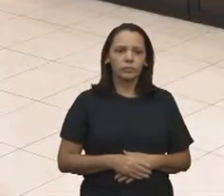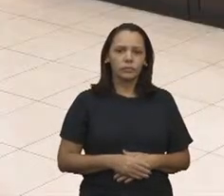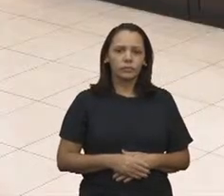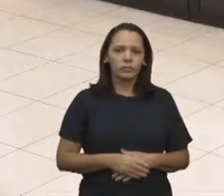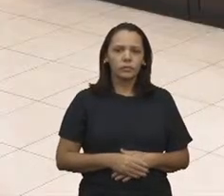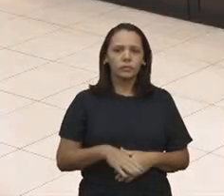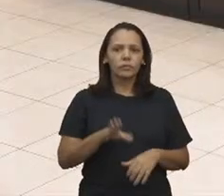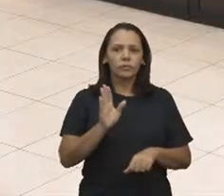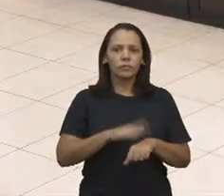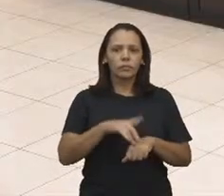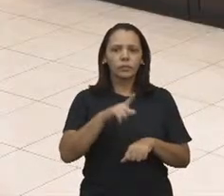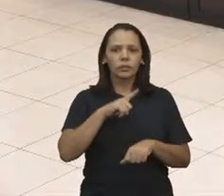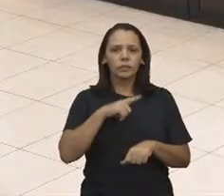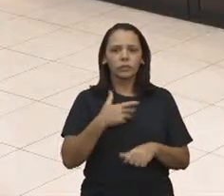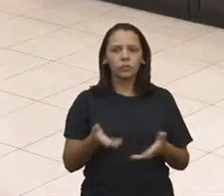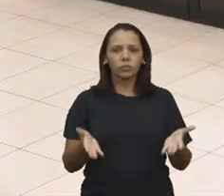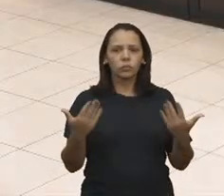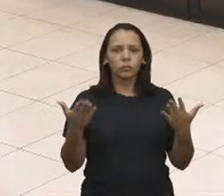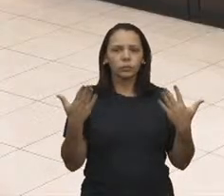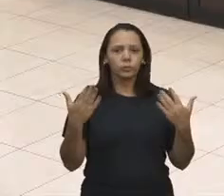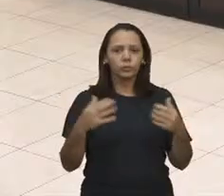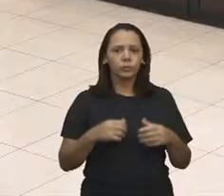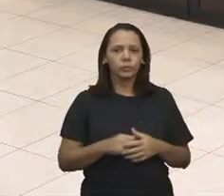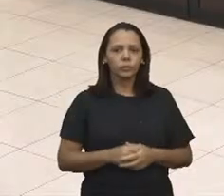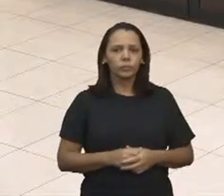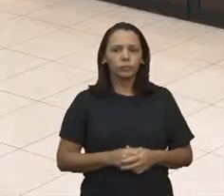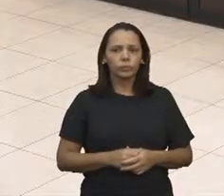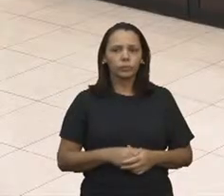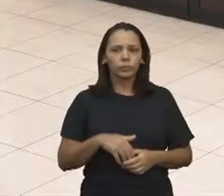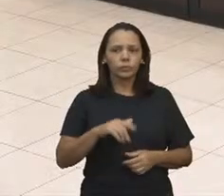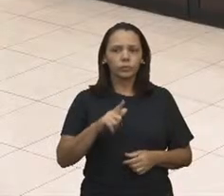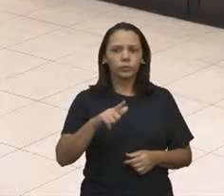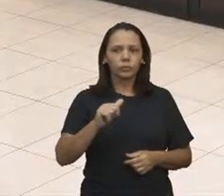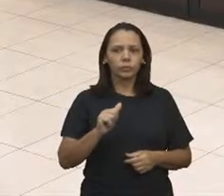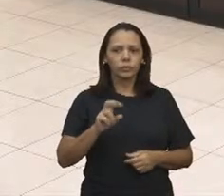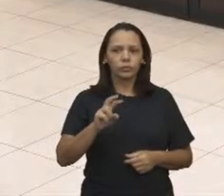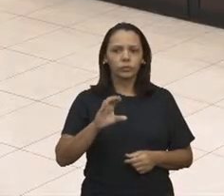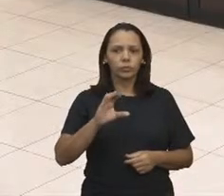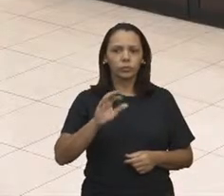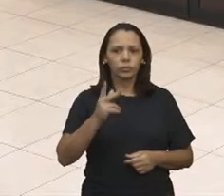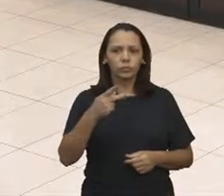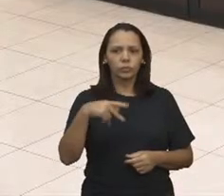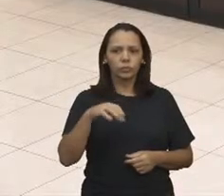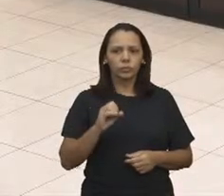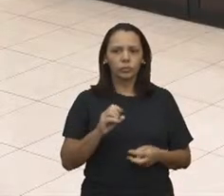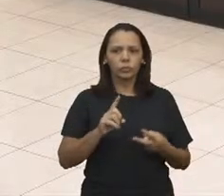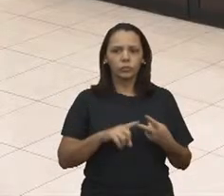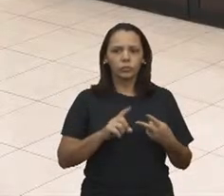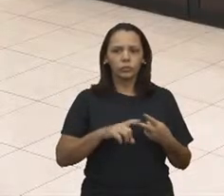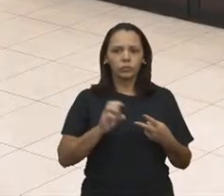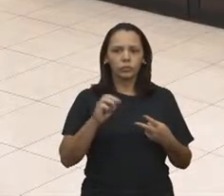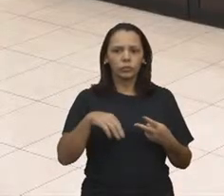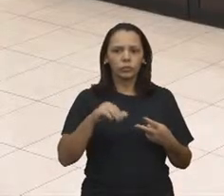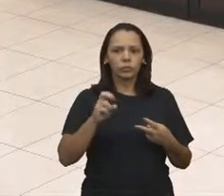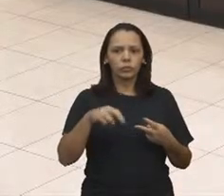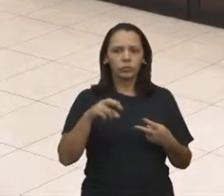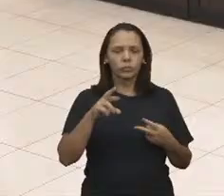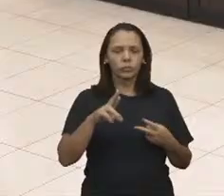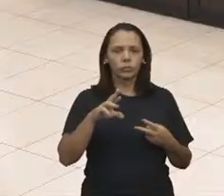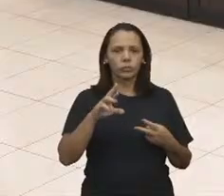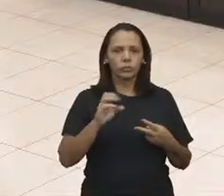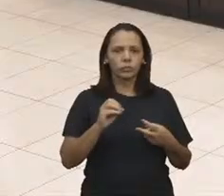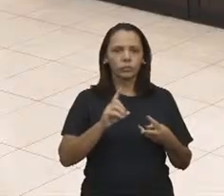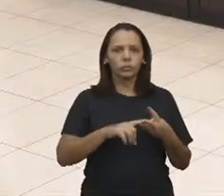Mais alguém? Vamos lá, pessoal. Vamos lá. Gaúcho, Mineiro, Nivaldo. Gaúcho. Vamos